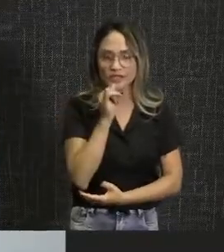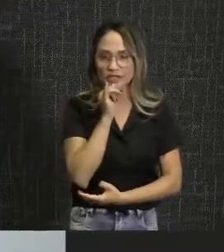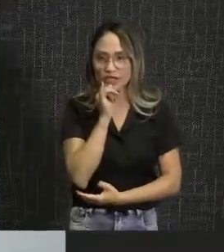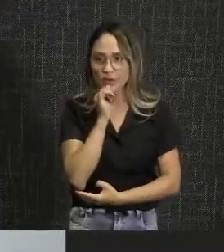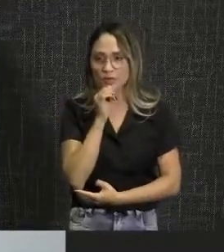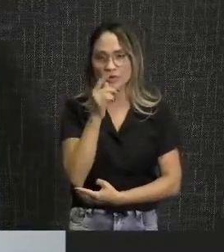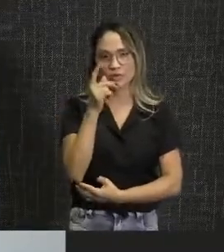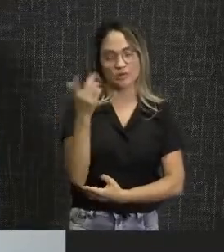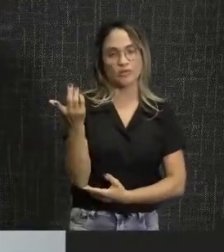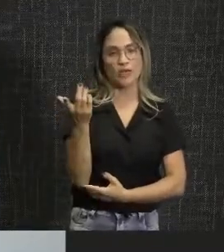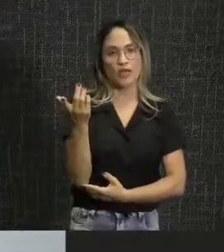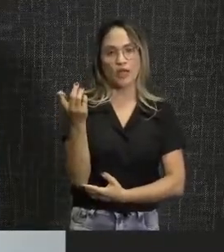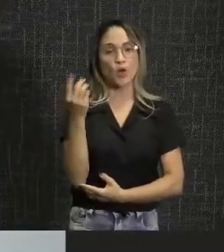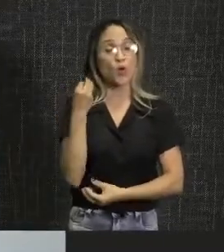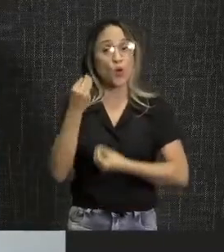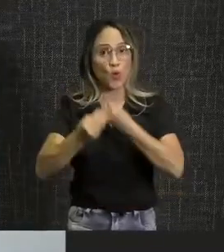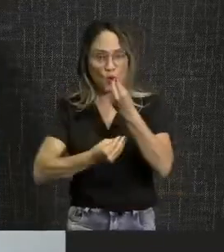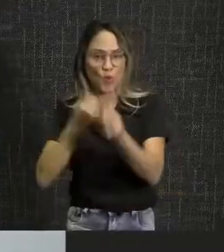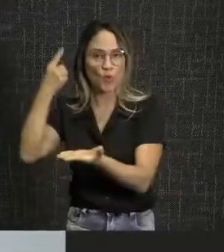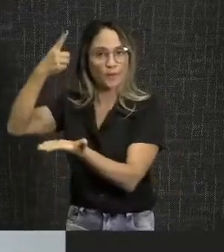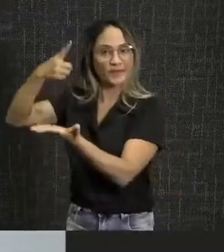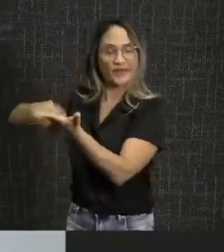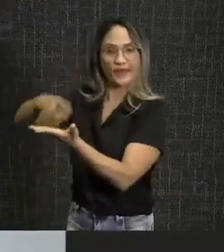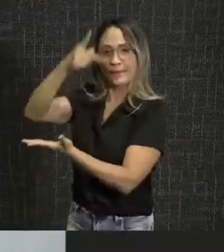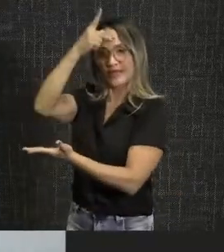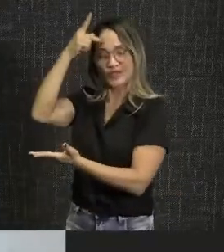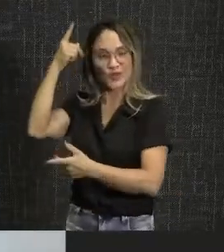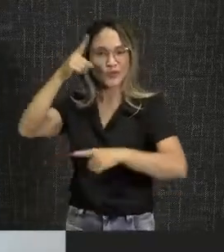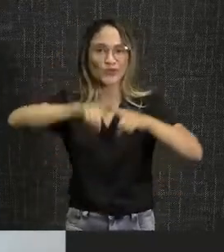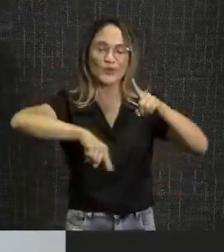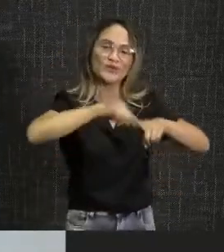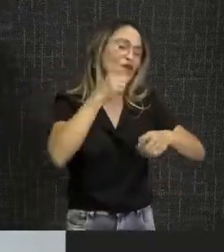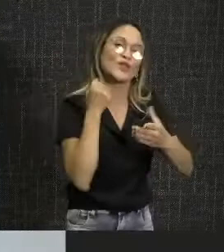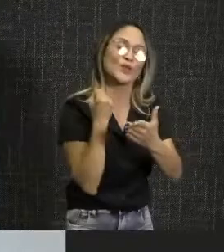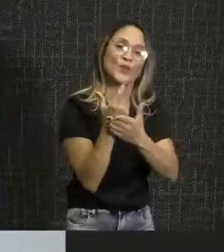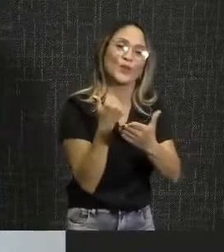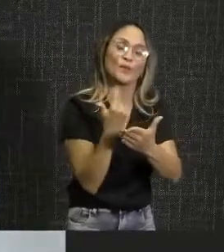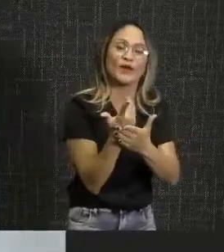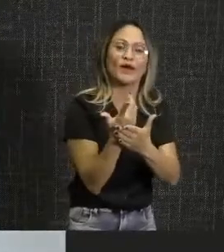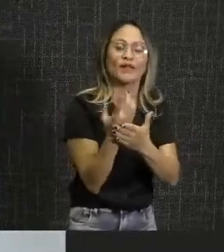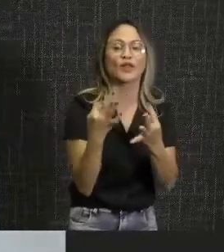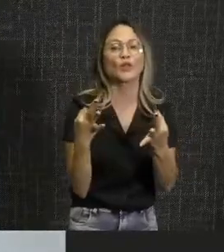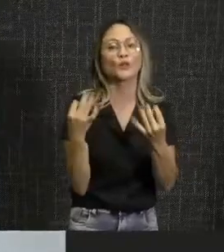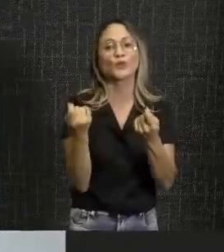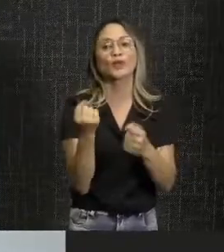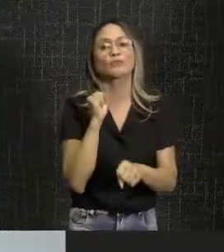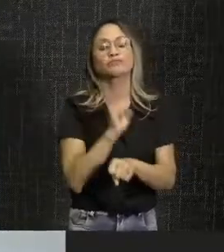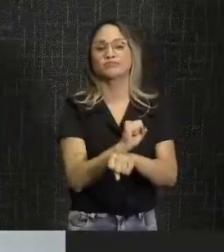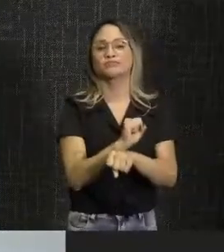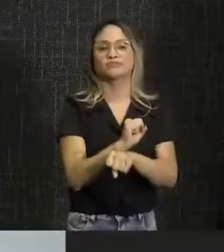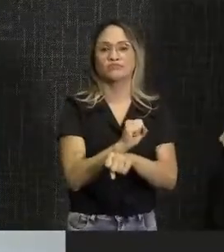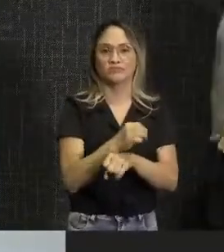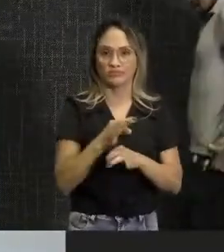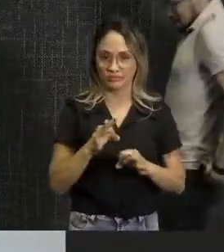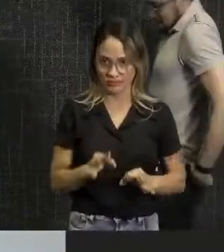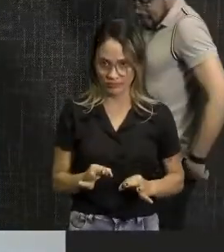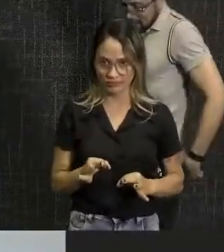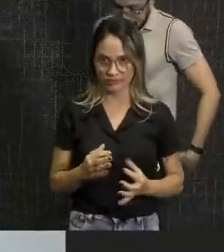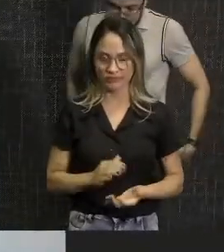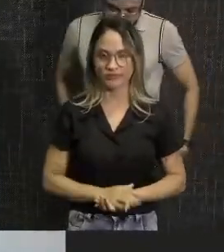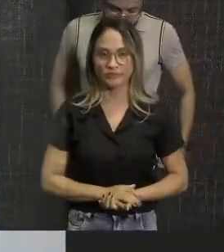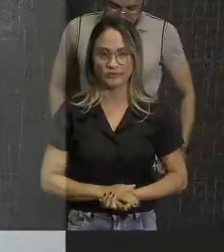aquelas pessoas, nem para usar aquelas máquinas e nem para comprar aquele estoque que está encalhado. Tá? Então, na hora que a